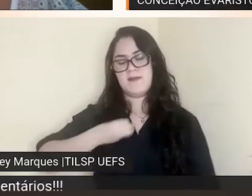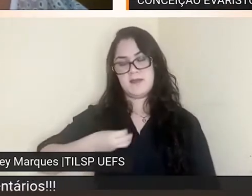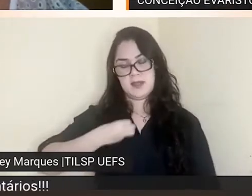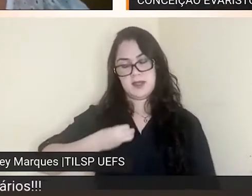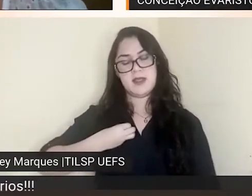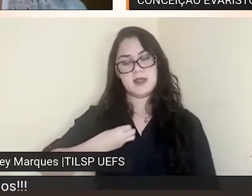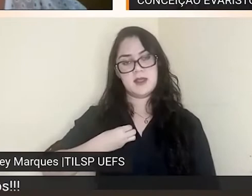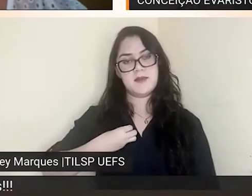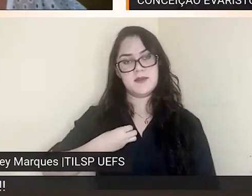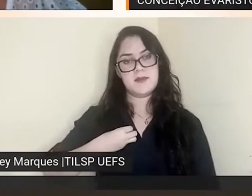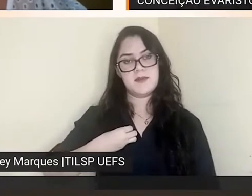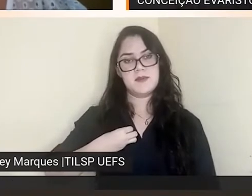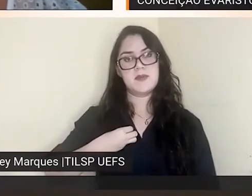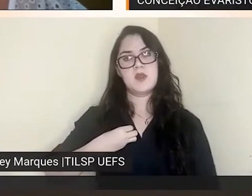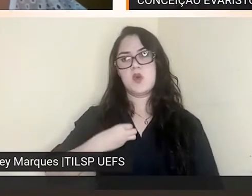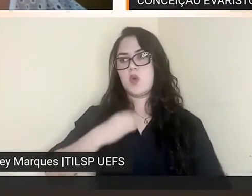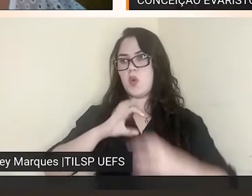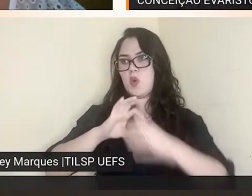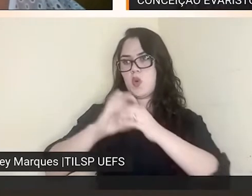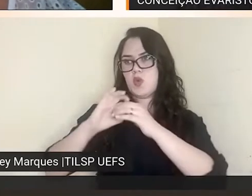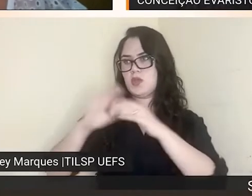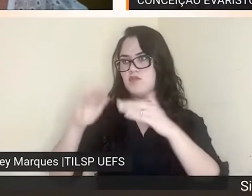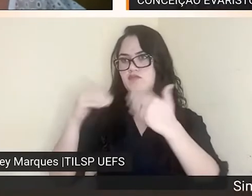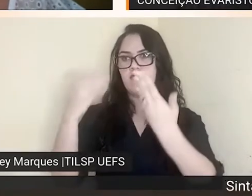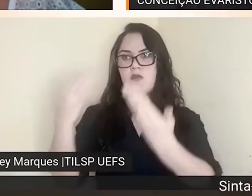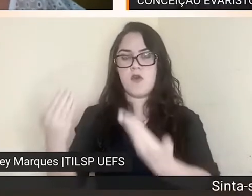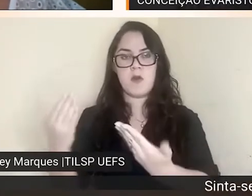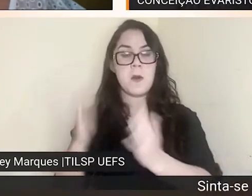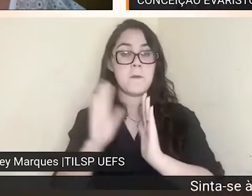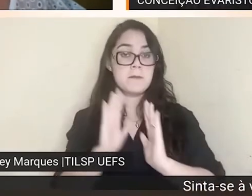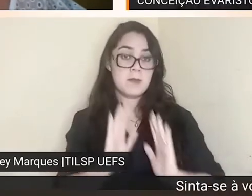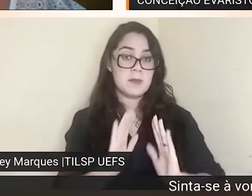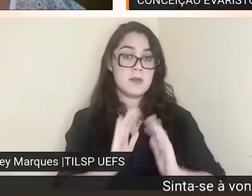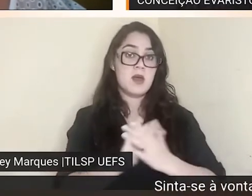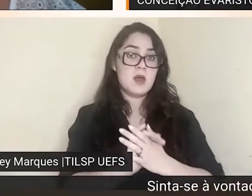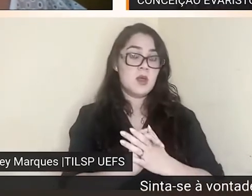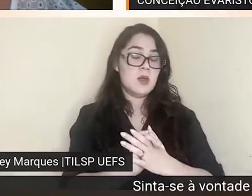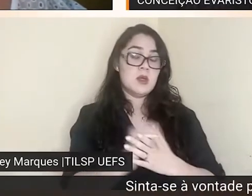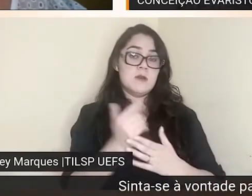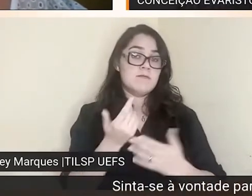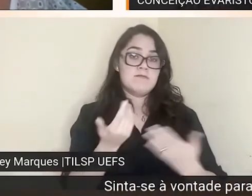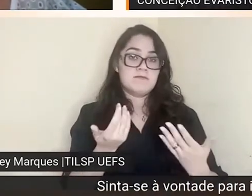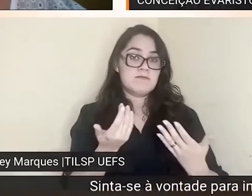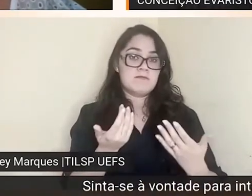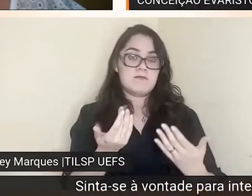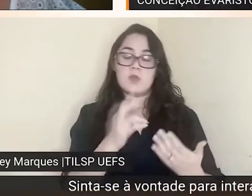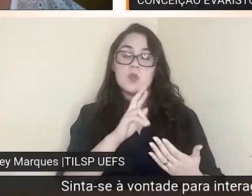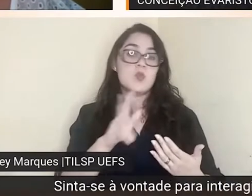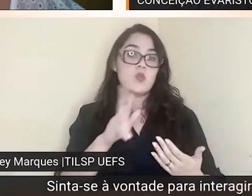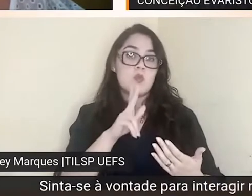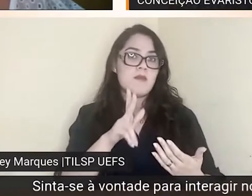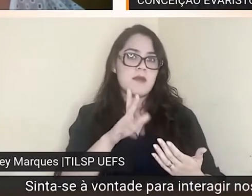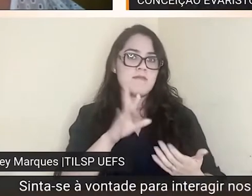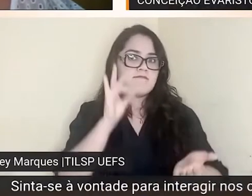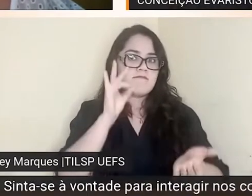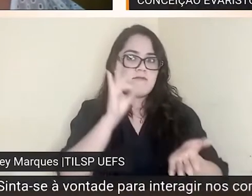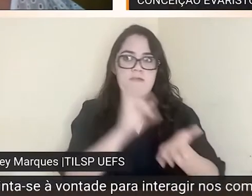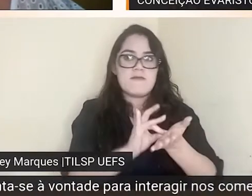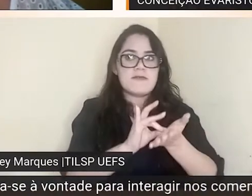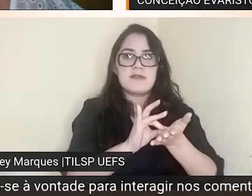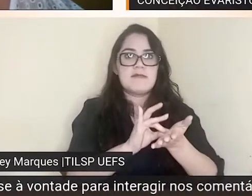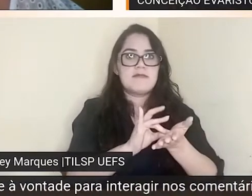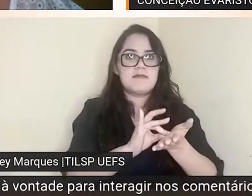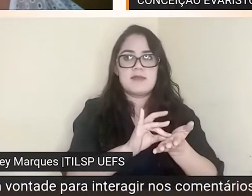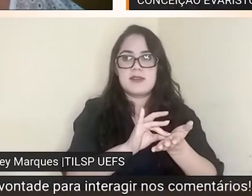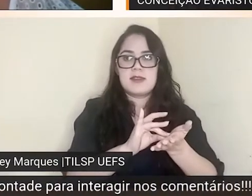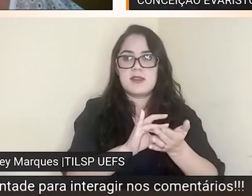contaminada pelo entorno, mas não é a realidade pura,